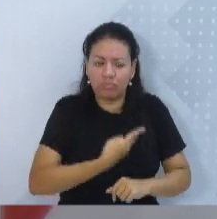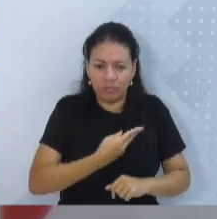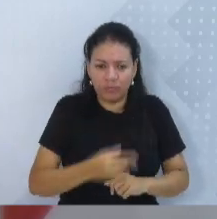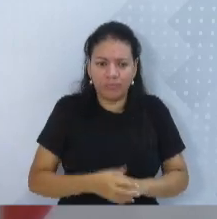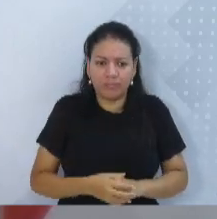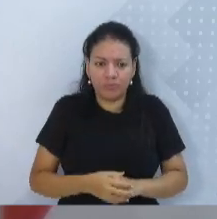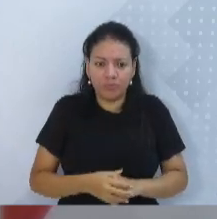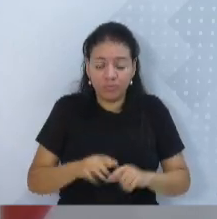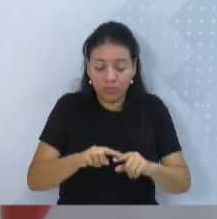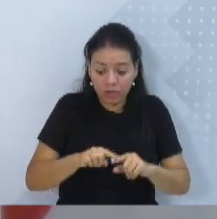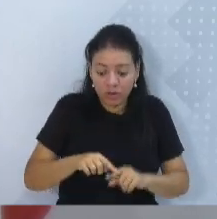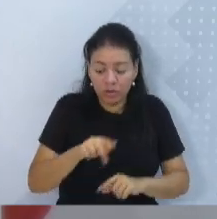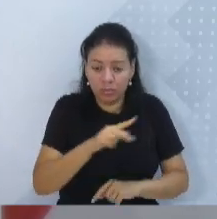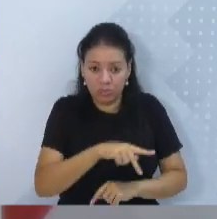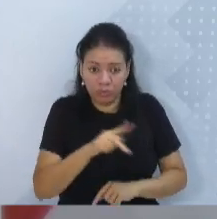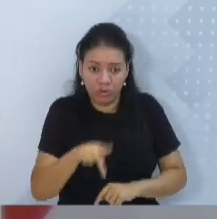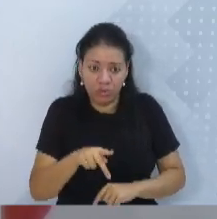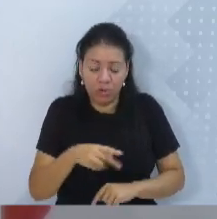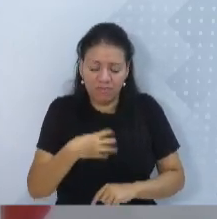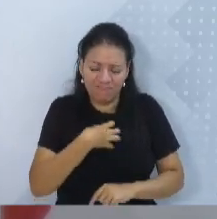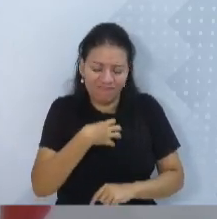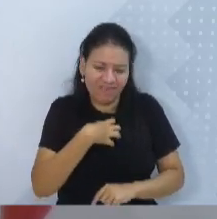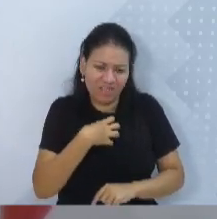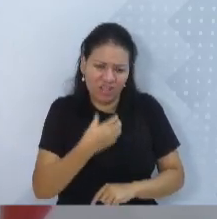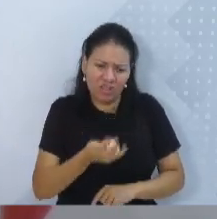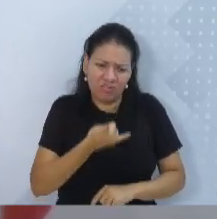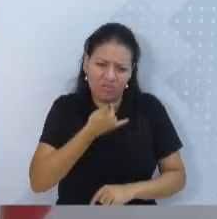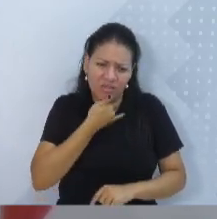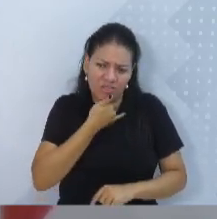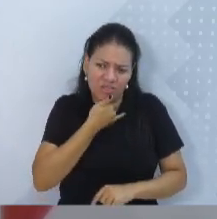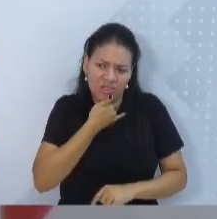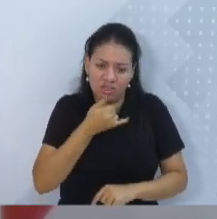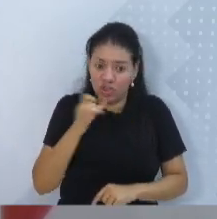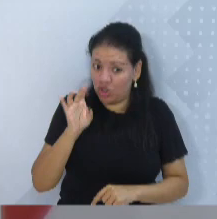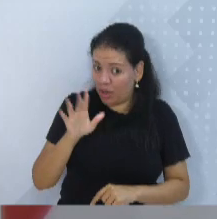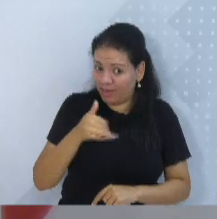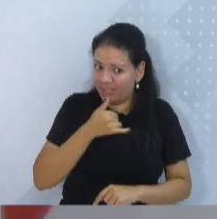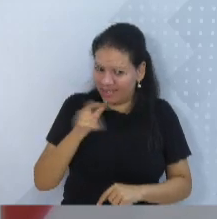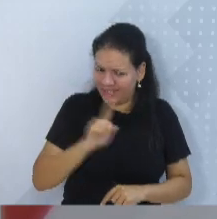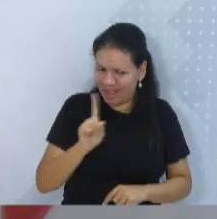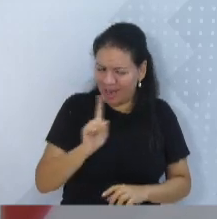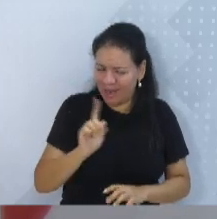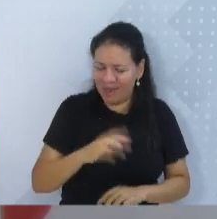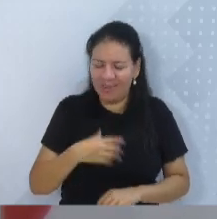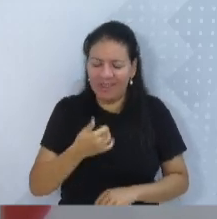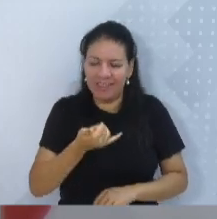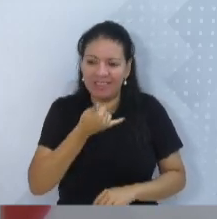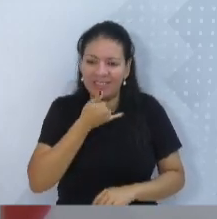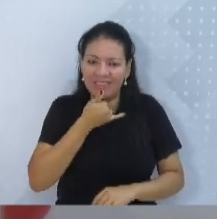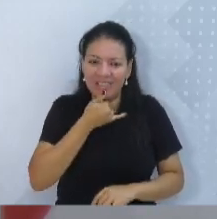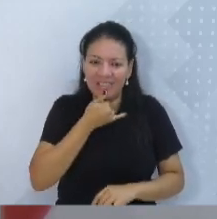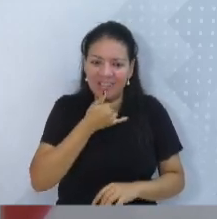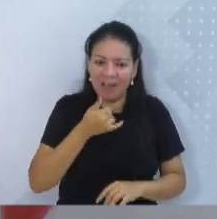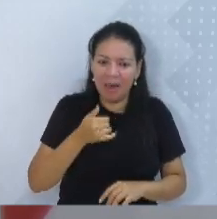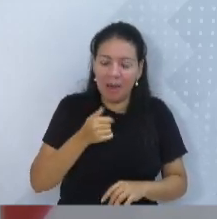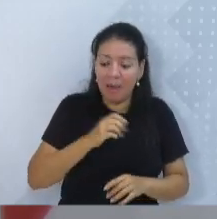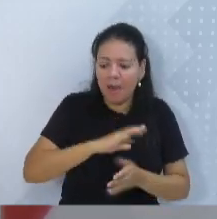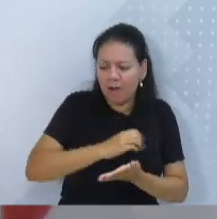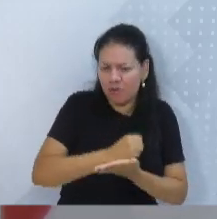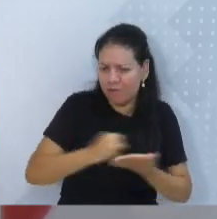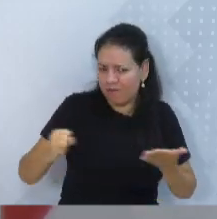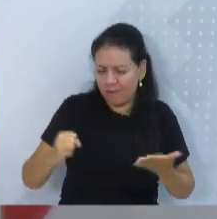é por isso Professor Gilson que eu fiquei triste um pouco mas também não fiquei só triste não só para dizer né tristeza durou um tempo mas depois passou